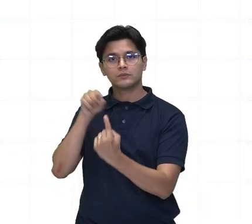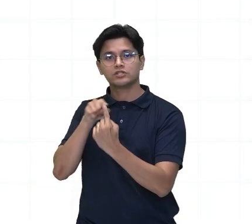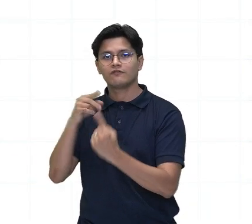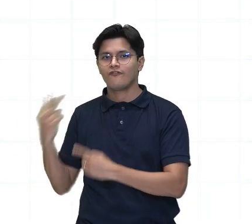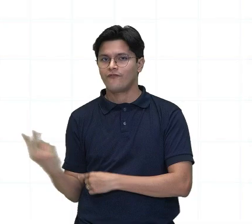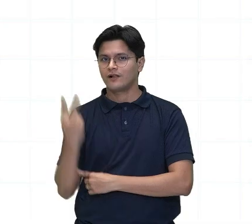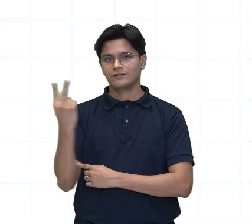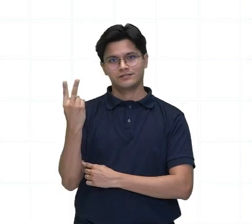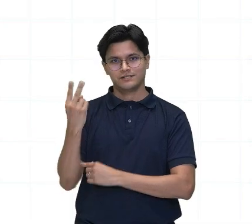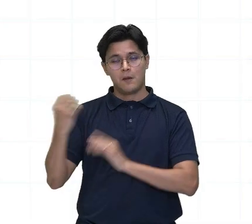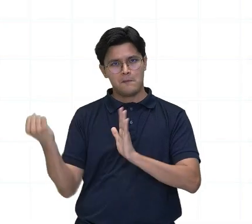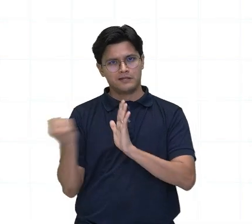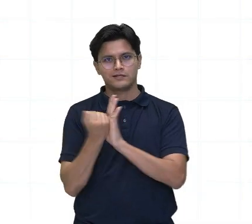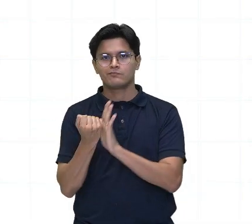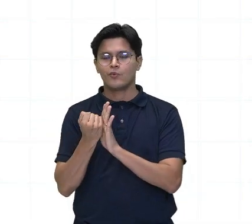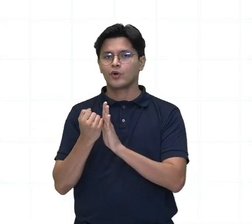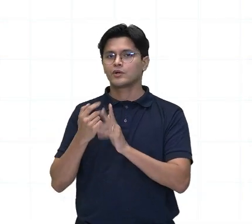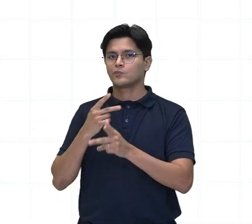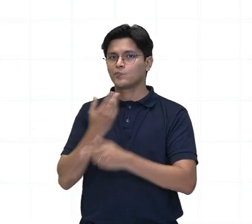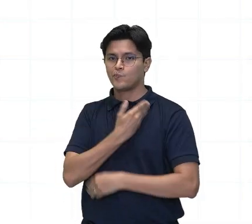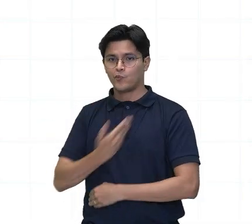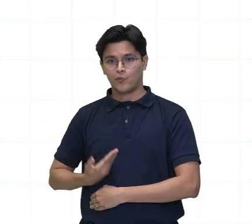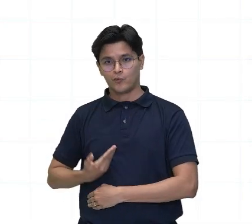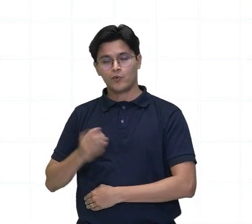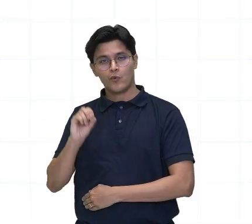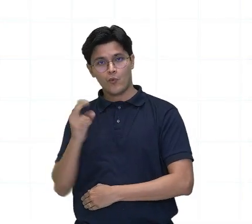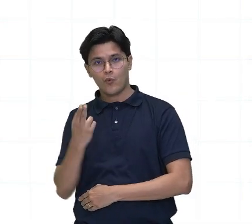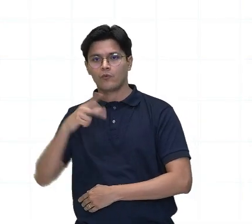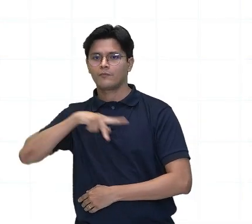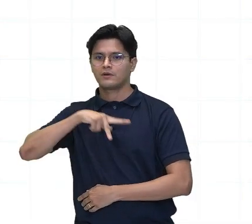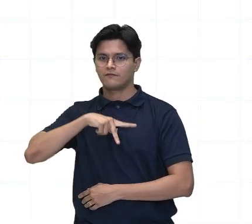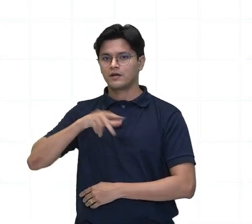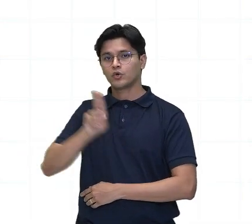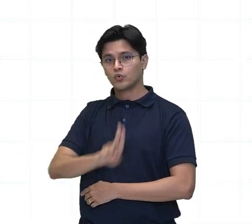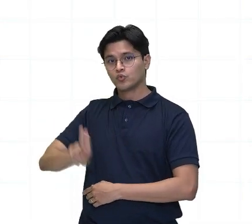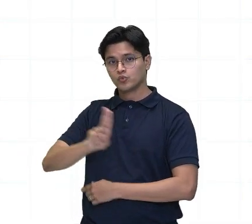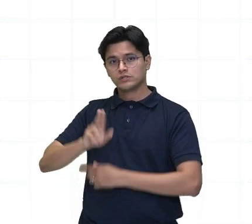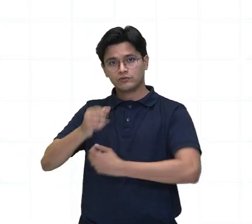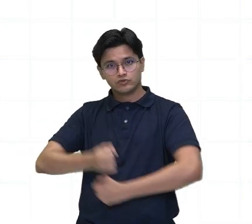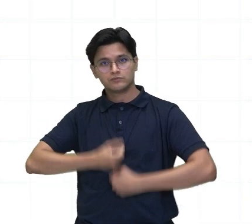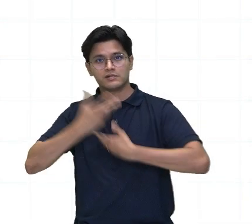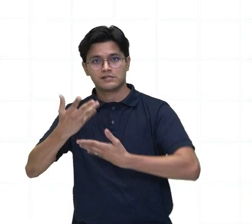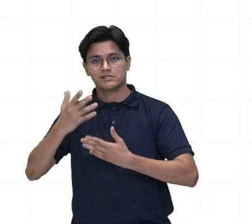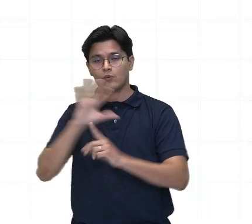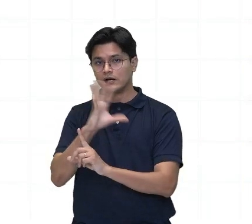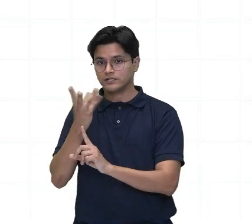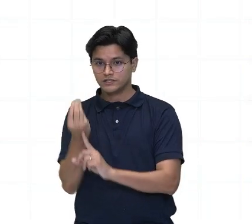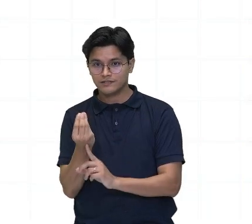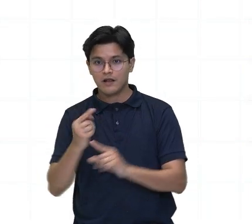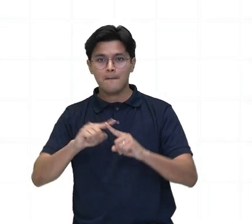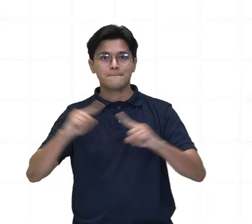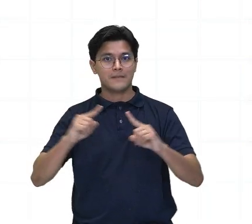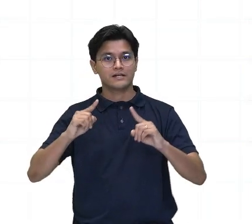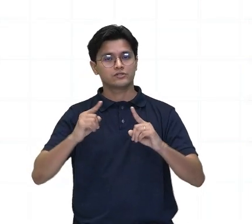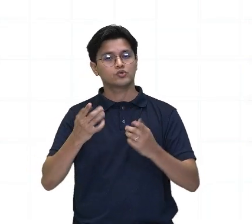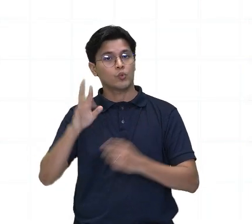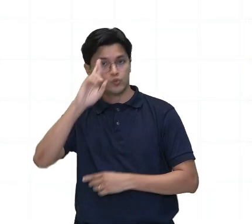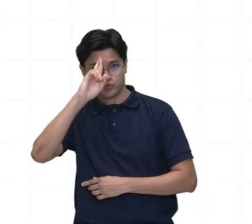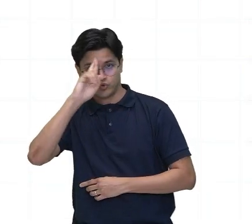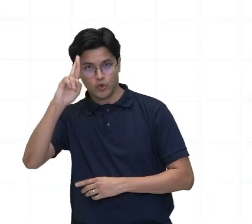privado mediante manifestação artística, desde que concedida pelo proprietário.